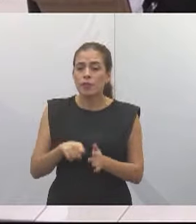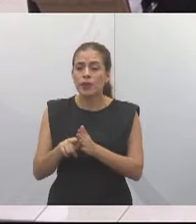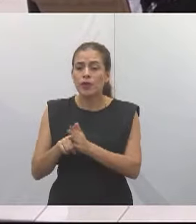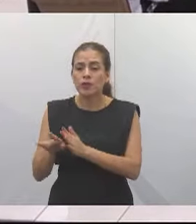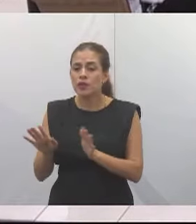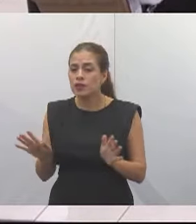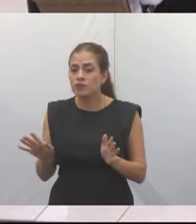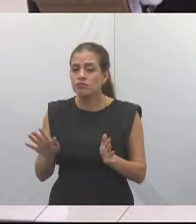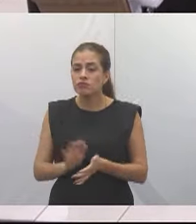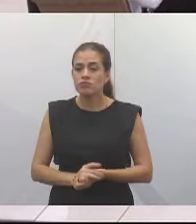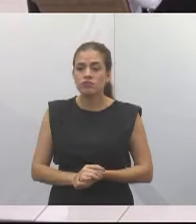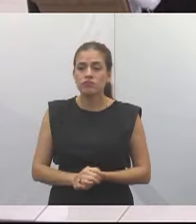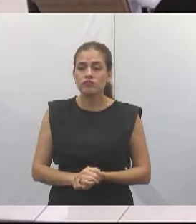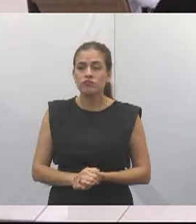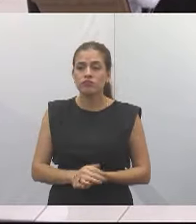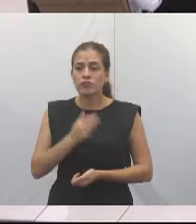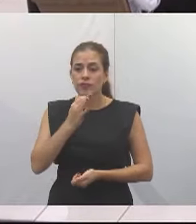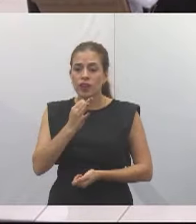coisa?